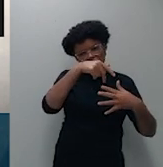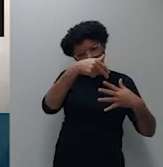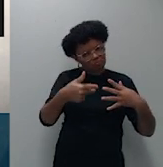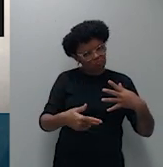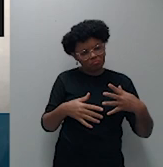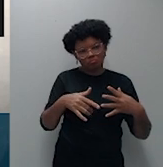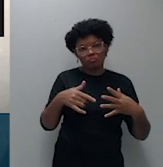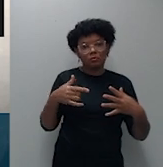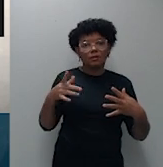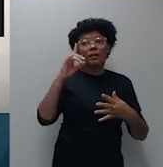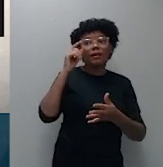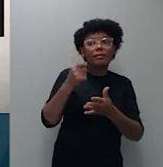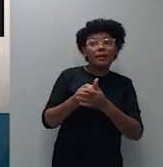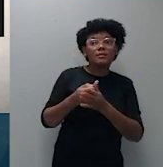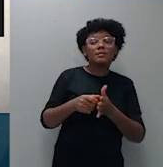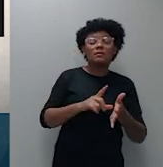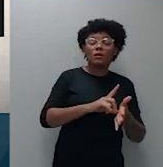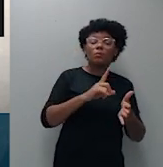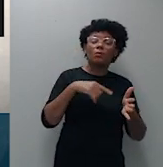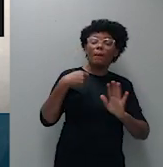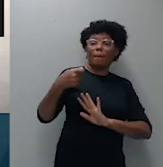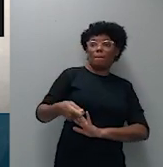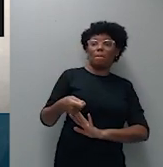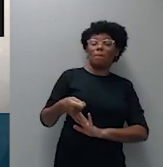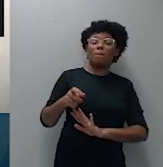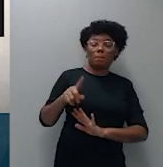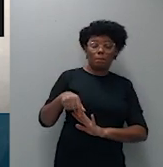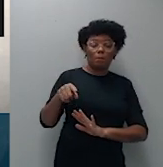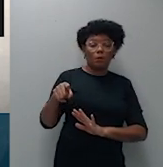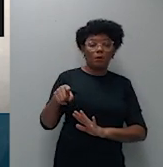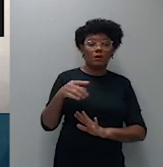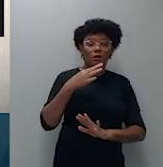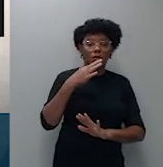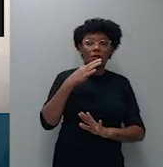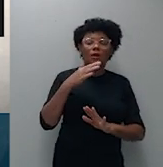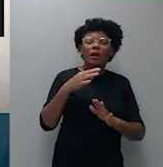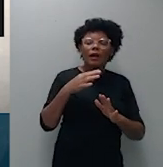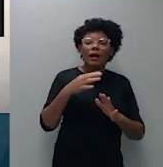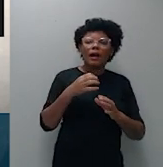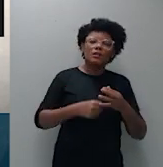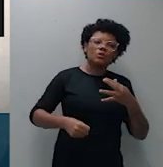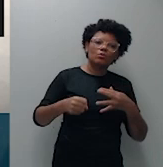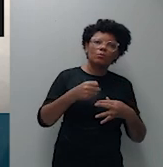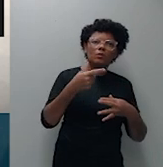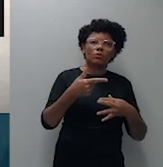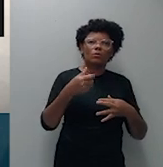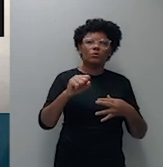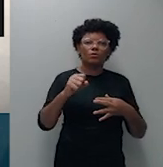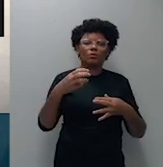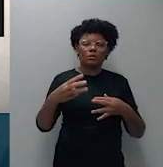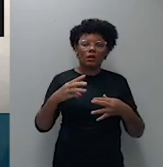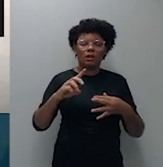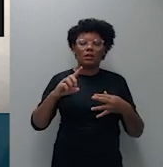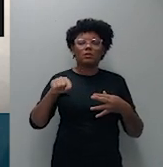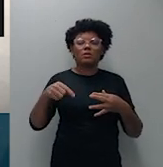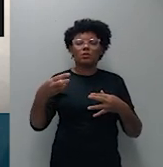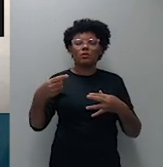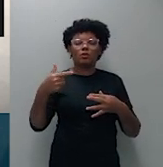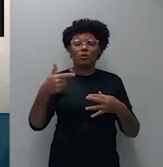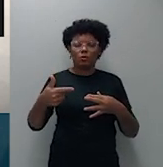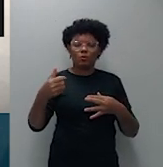dos fundamentos da decisão recorrida impõe o reconhecimento da incidência da súmula 283